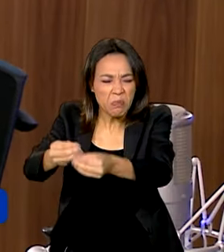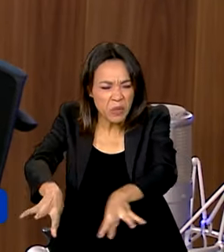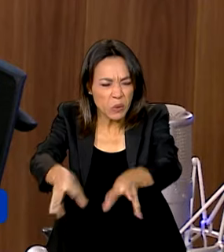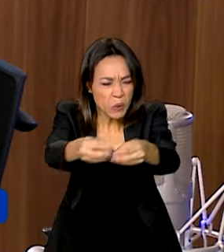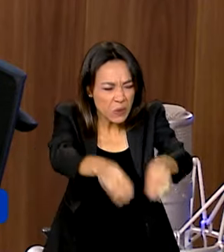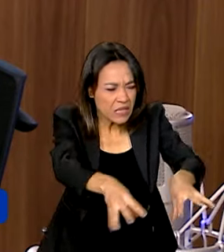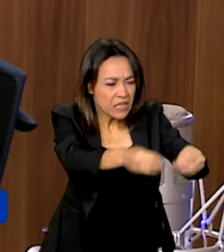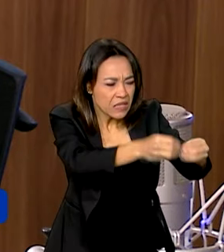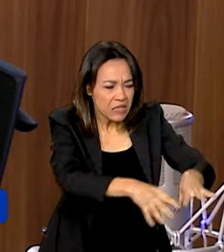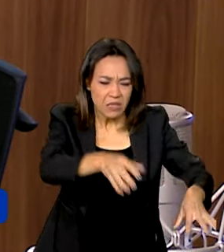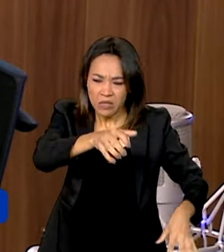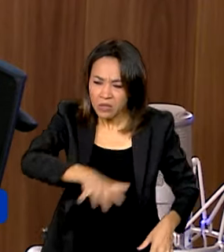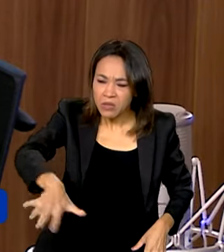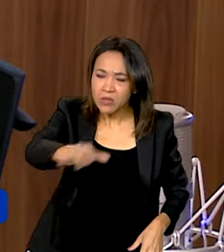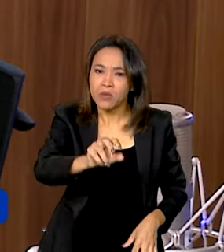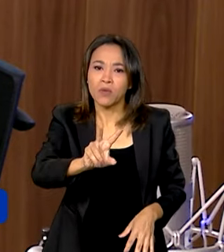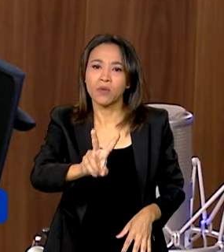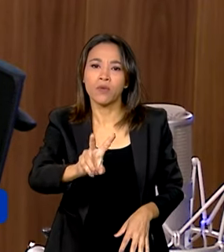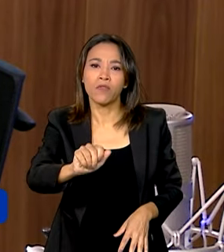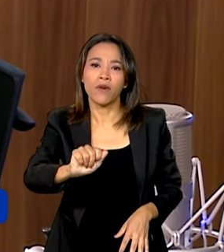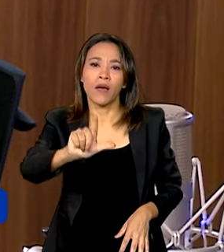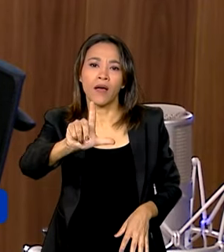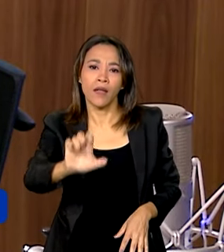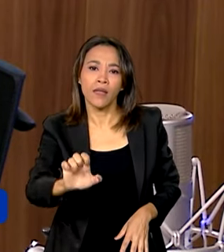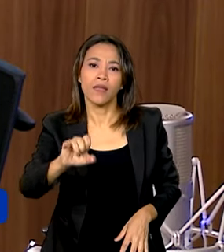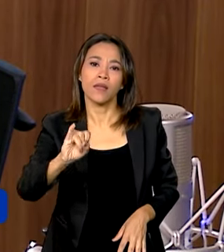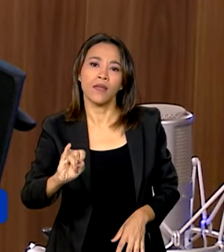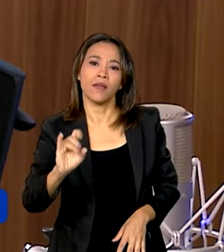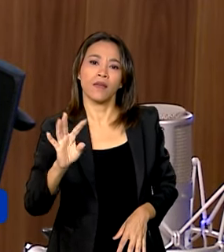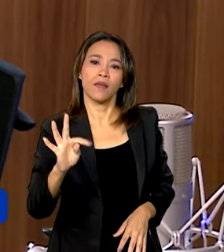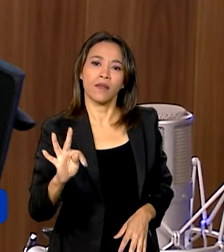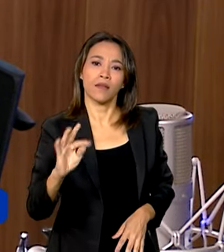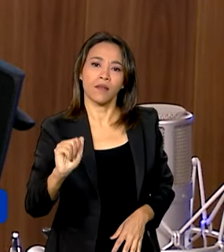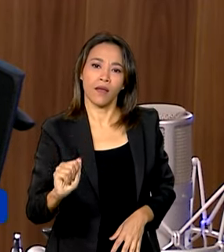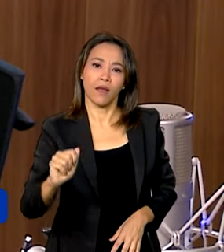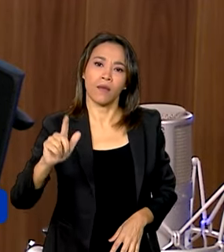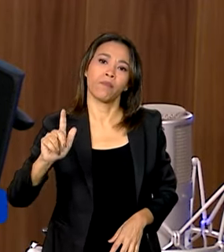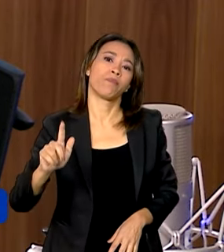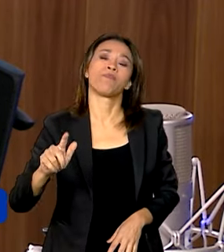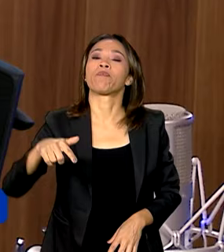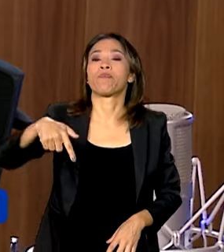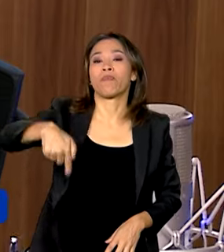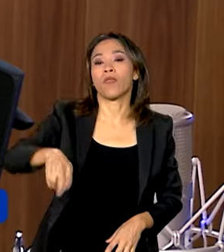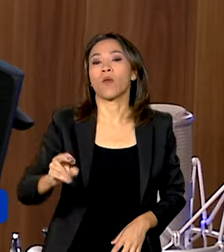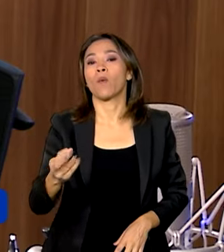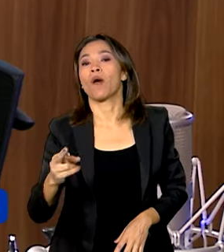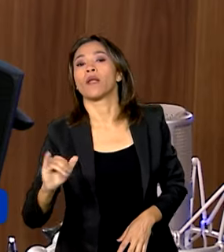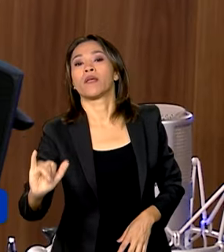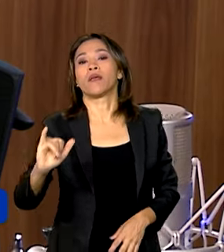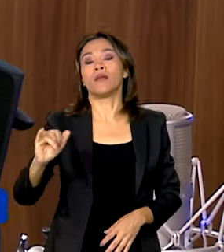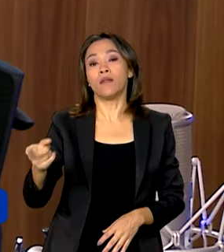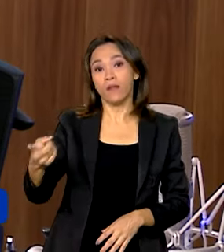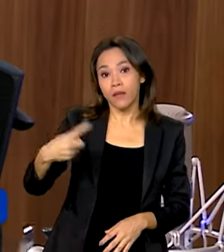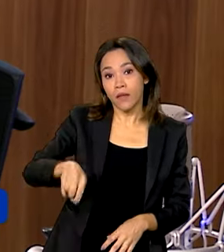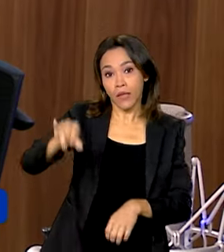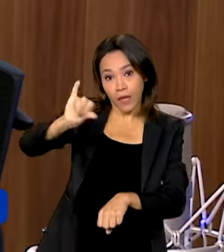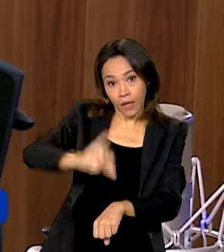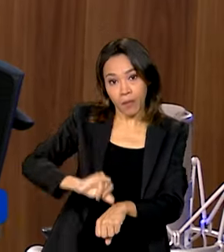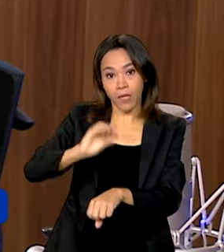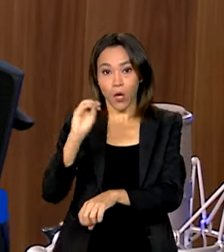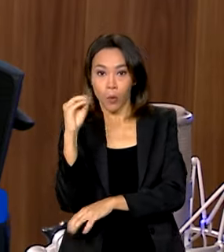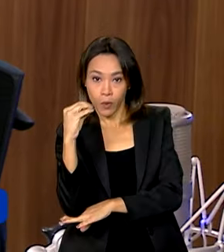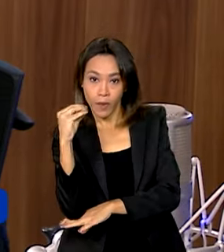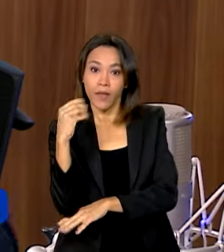do Taquari né e também lá no Rio no no no no eh em Porto Alegre então todo o